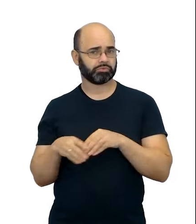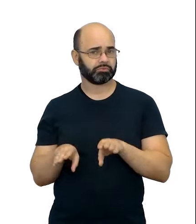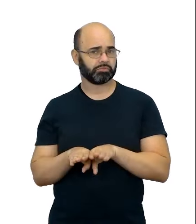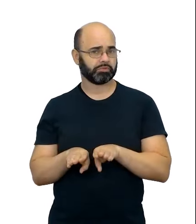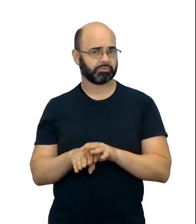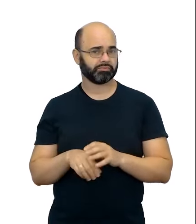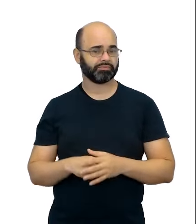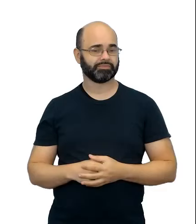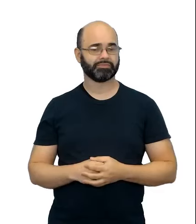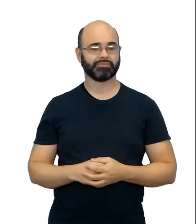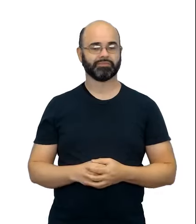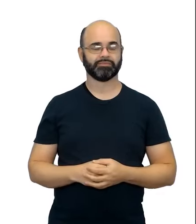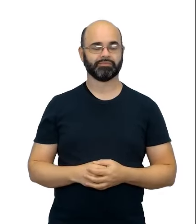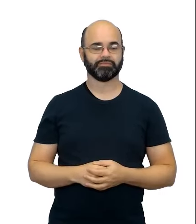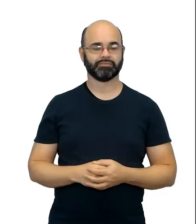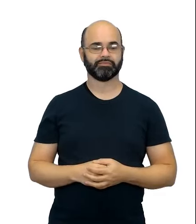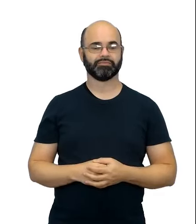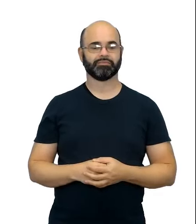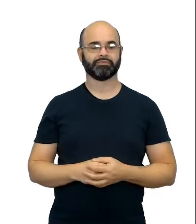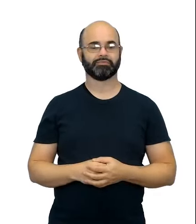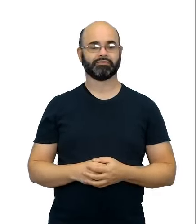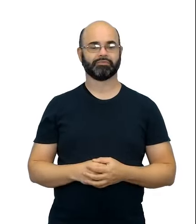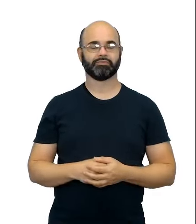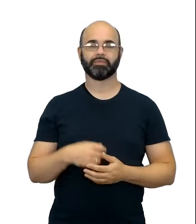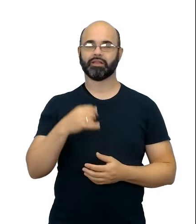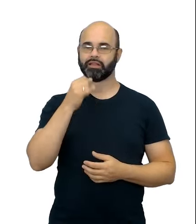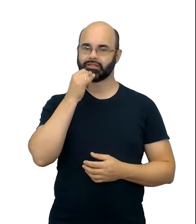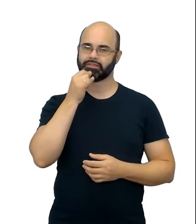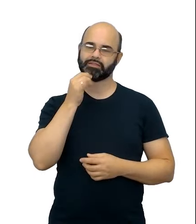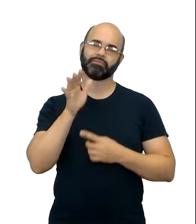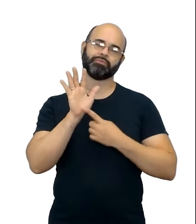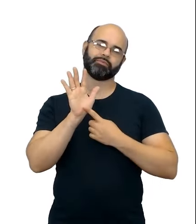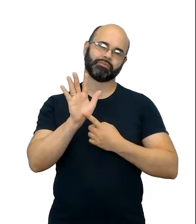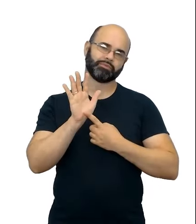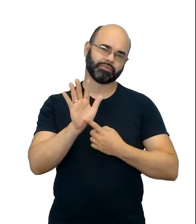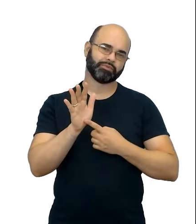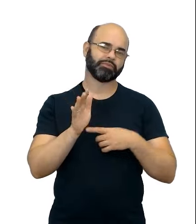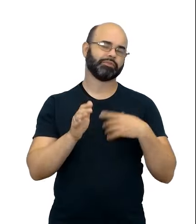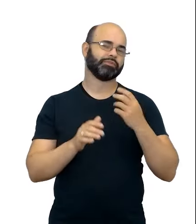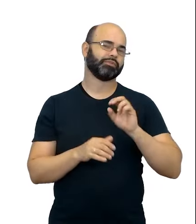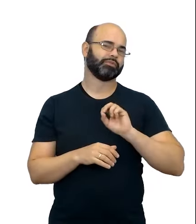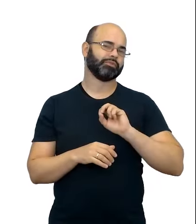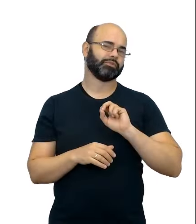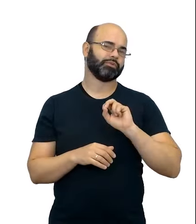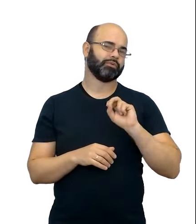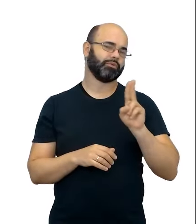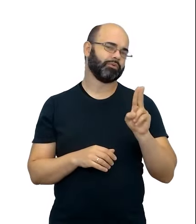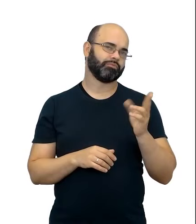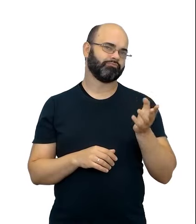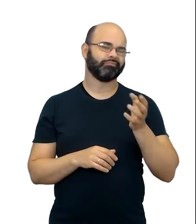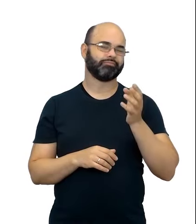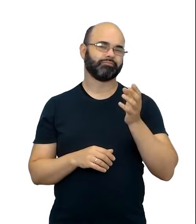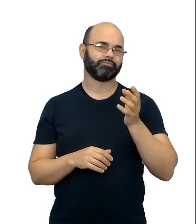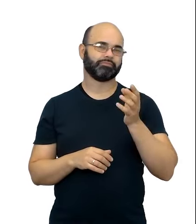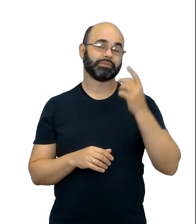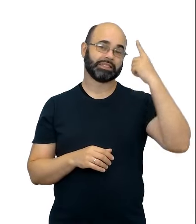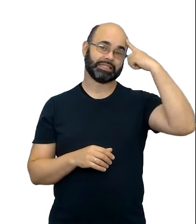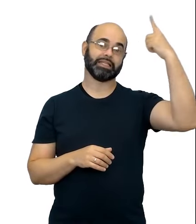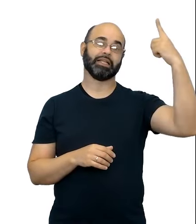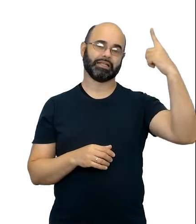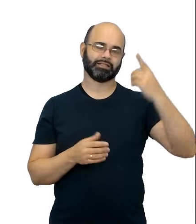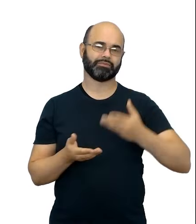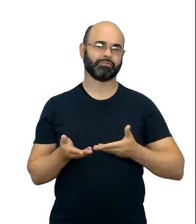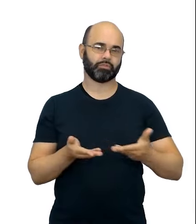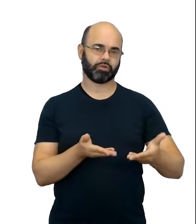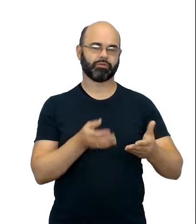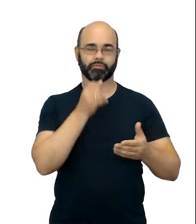a apresentação de exemplos, a apresentação de ideias que fazem com que as pessoas possam refletir sobre as